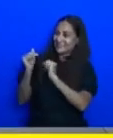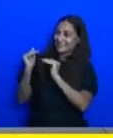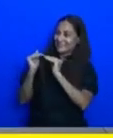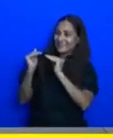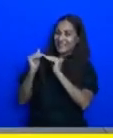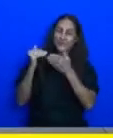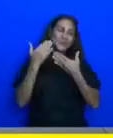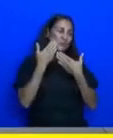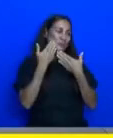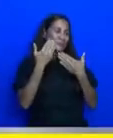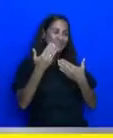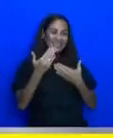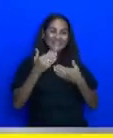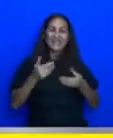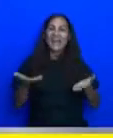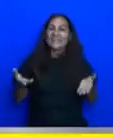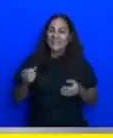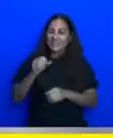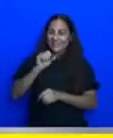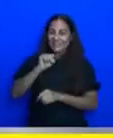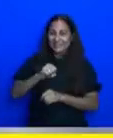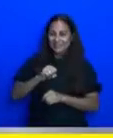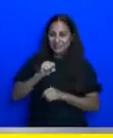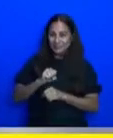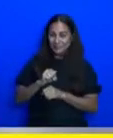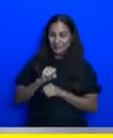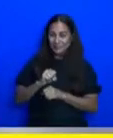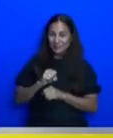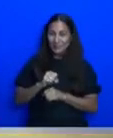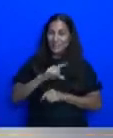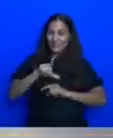confirmo. Sim, confirmo. Obrigado. Agora sim, sorteio validado.